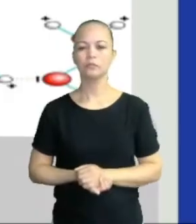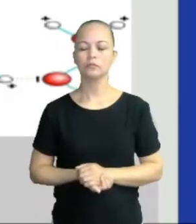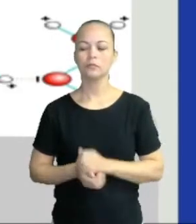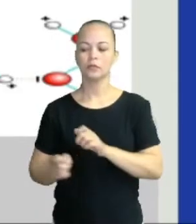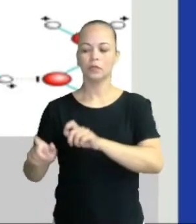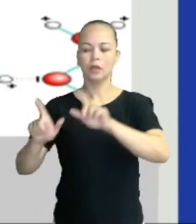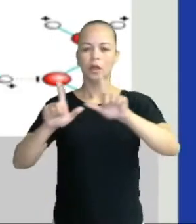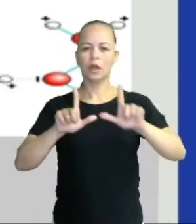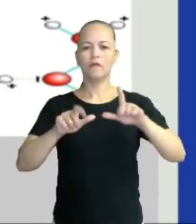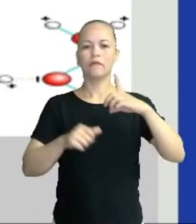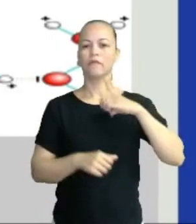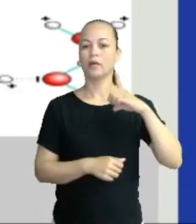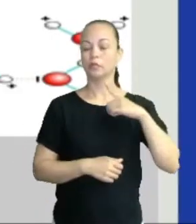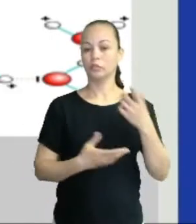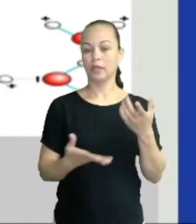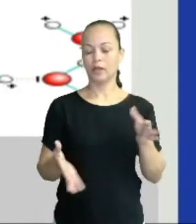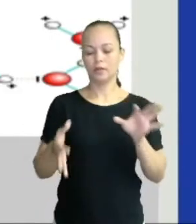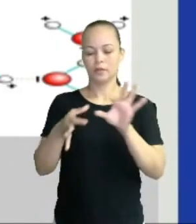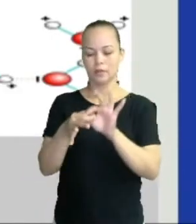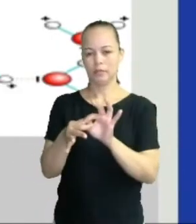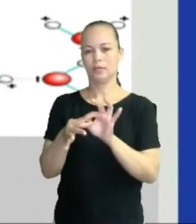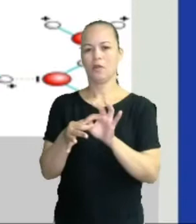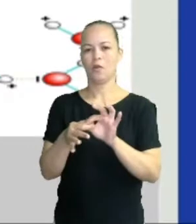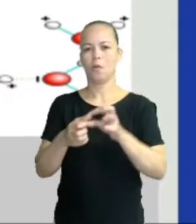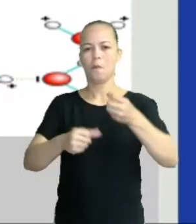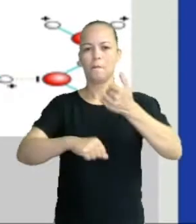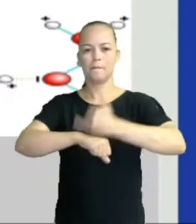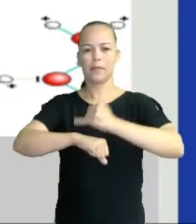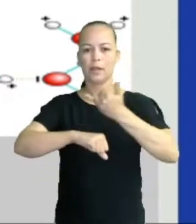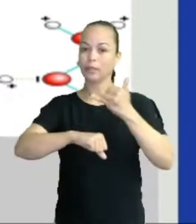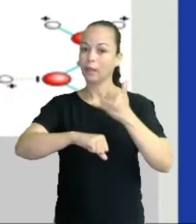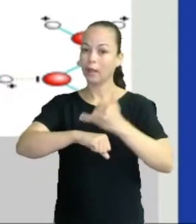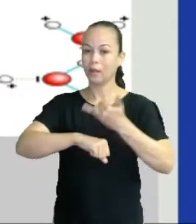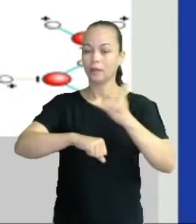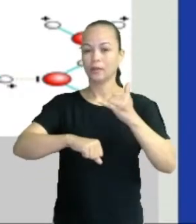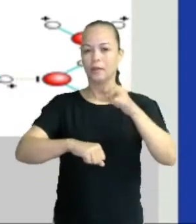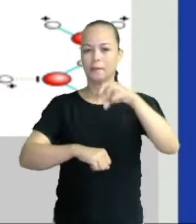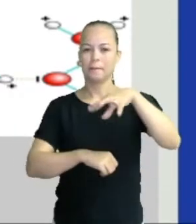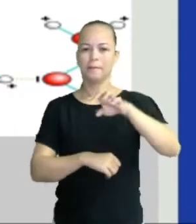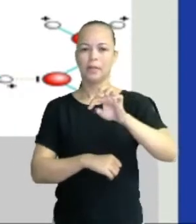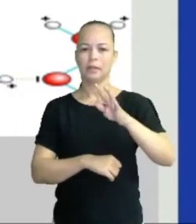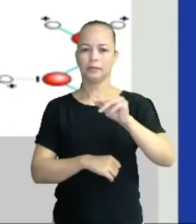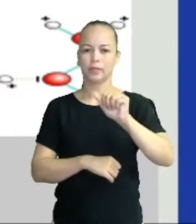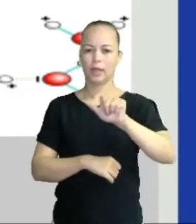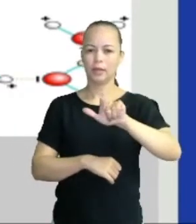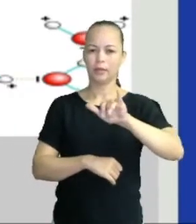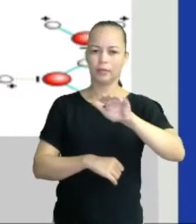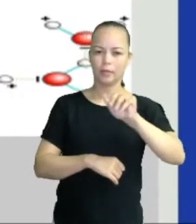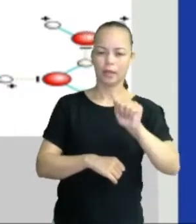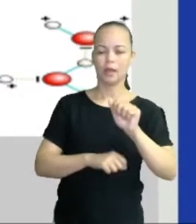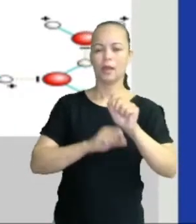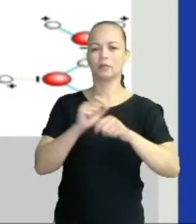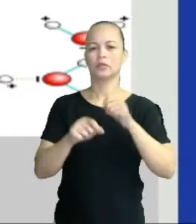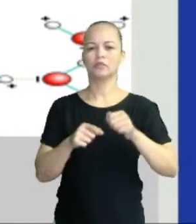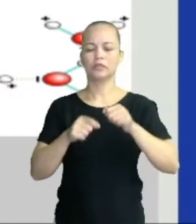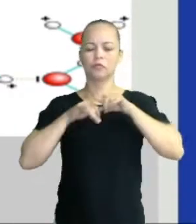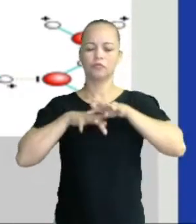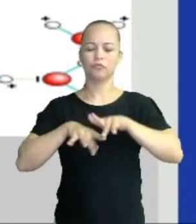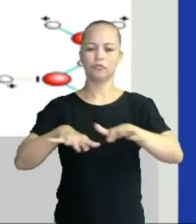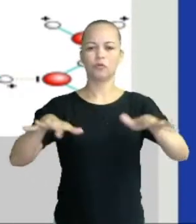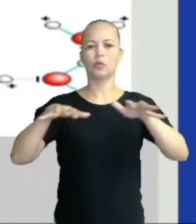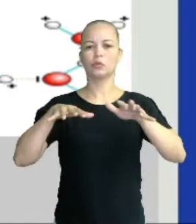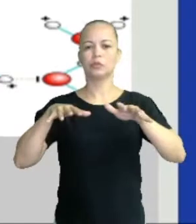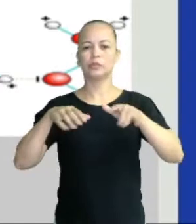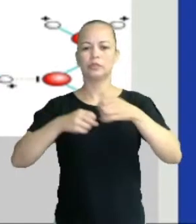imagem. E a gente vai ter também a chamada ligação metálica, onde a gente vai ter um mar de elétrons, um fluxo de elétrons, que aí vai gerar